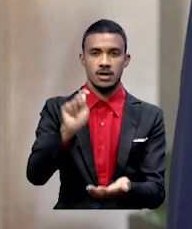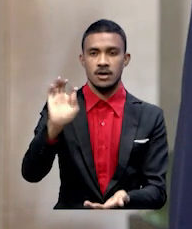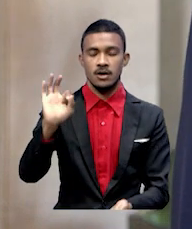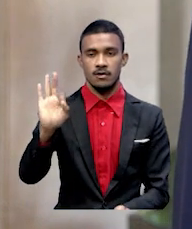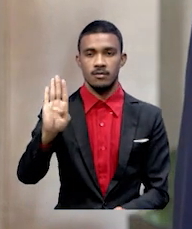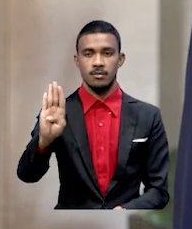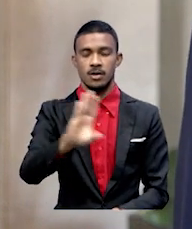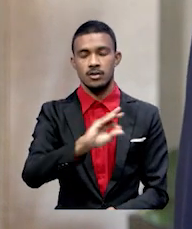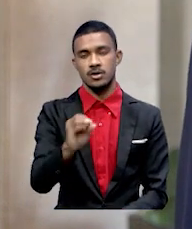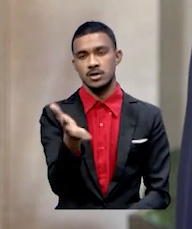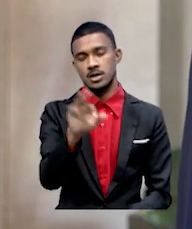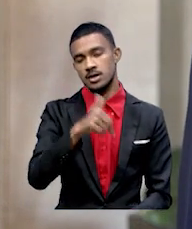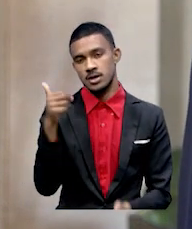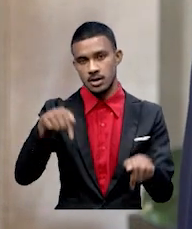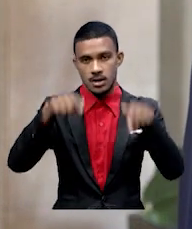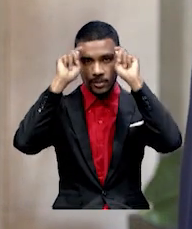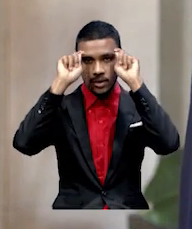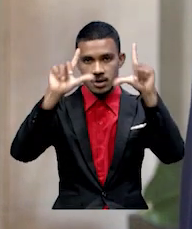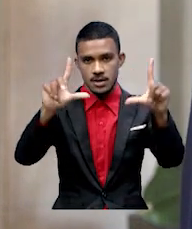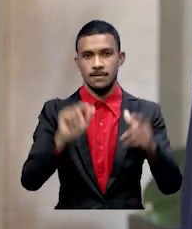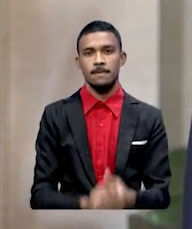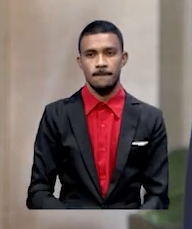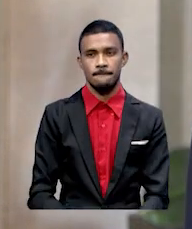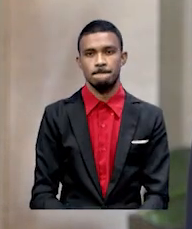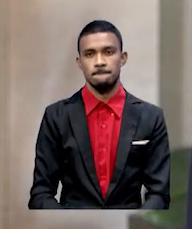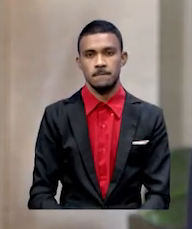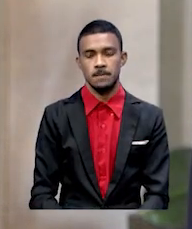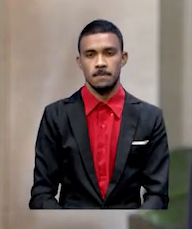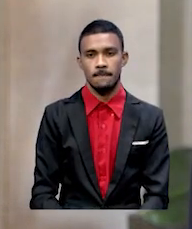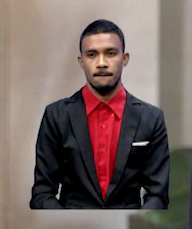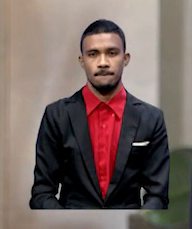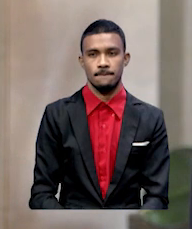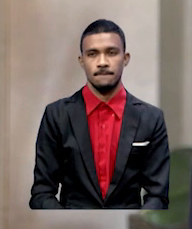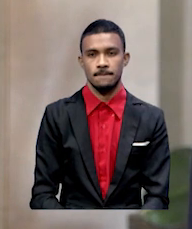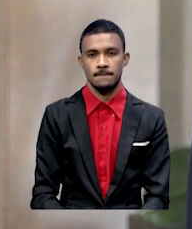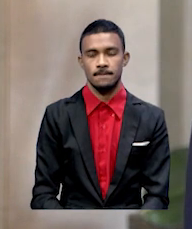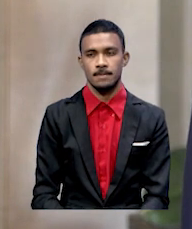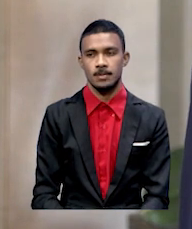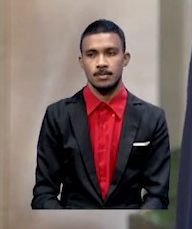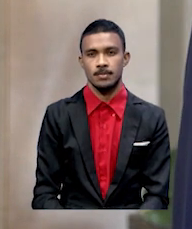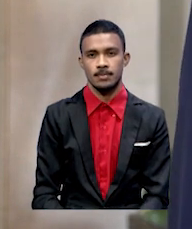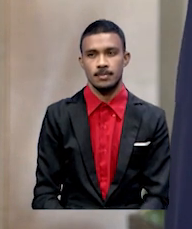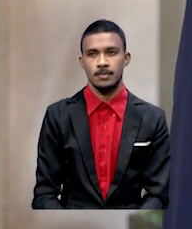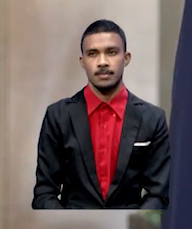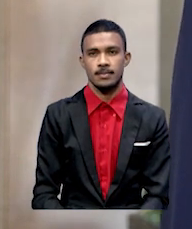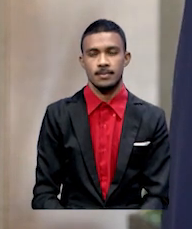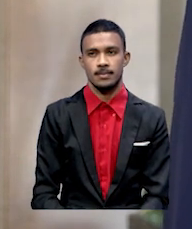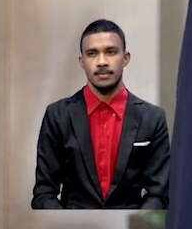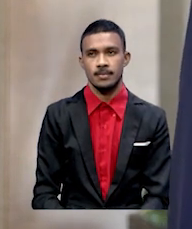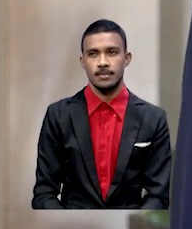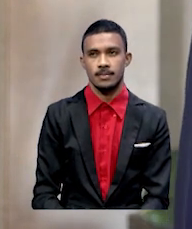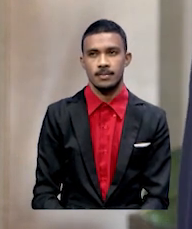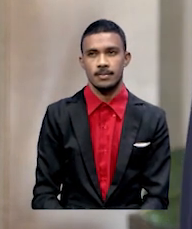nomos area sir selukta ya Timor Leste. Tanggijogin programi anira i ciok sauheso ciok